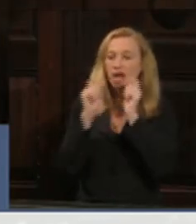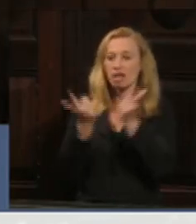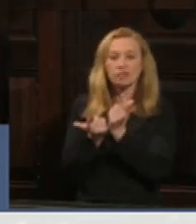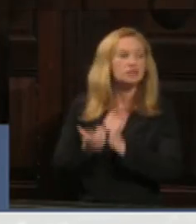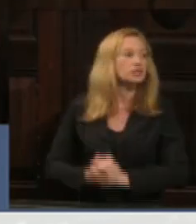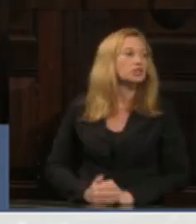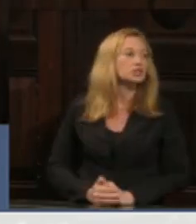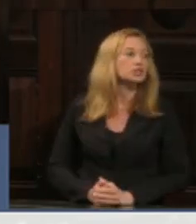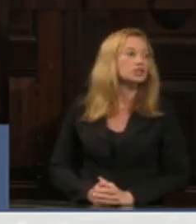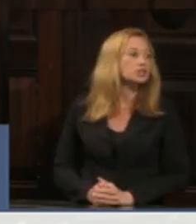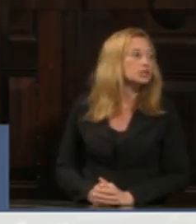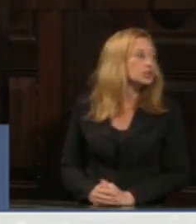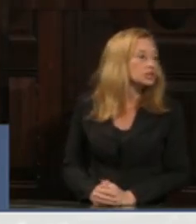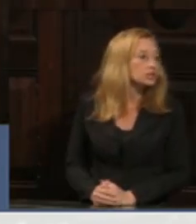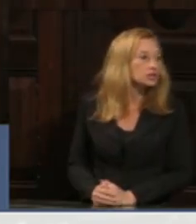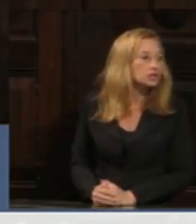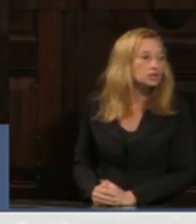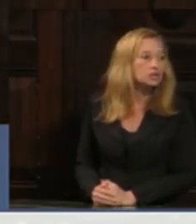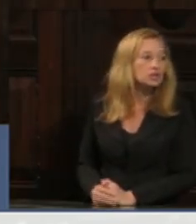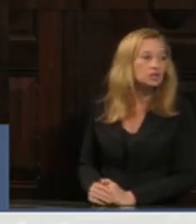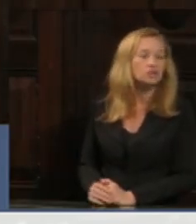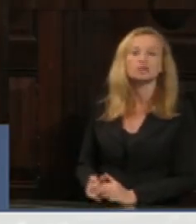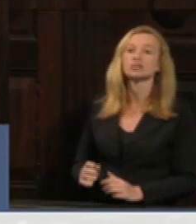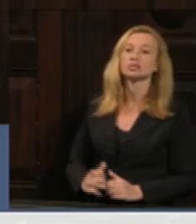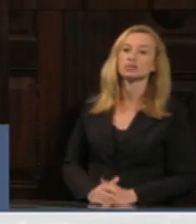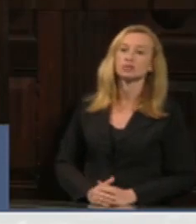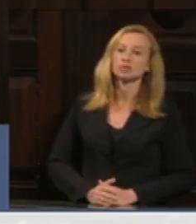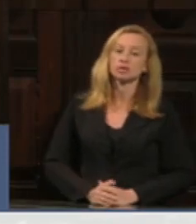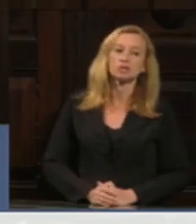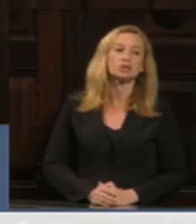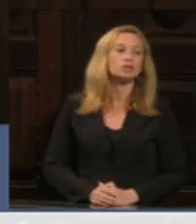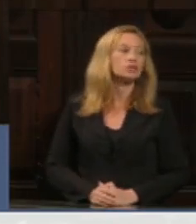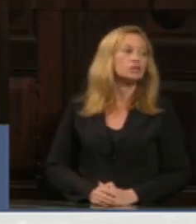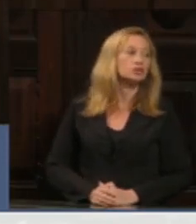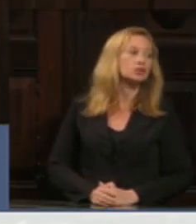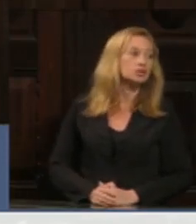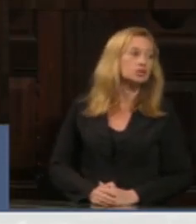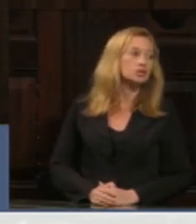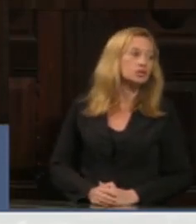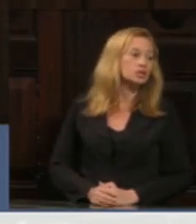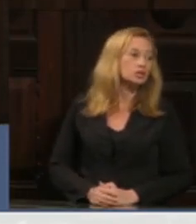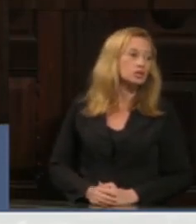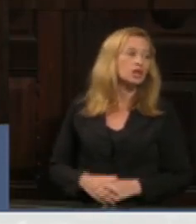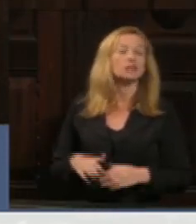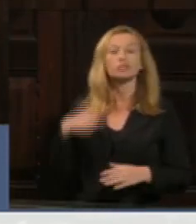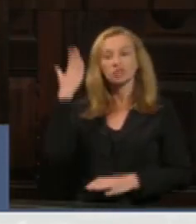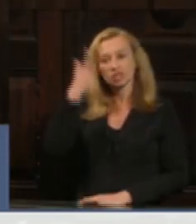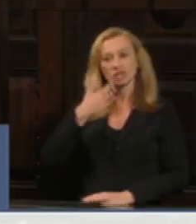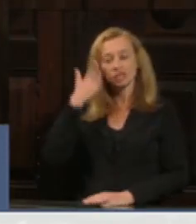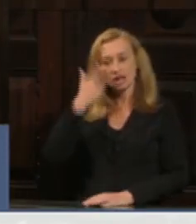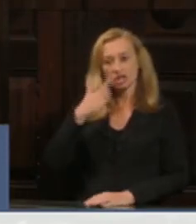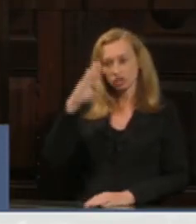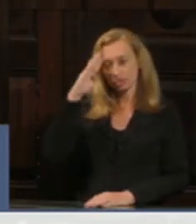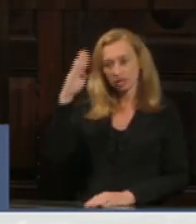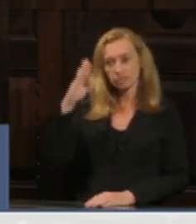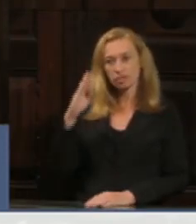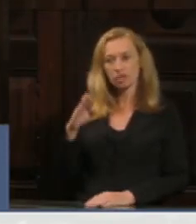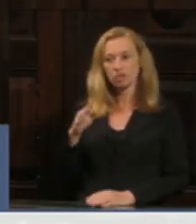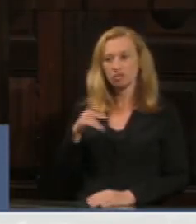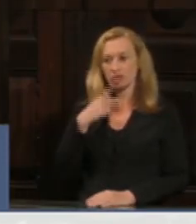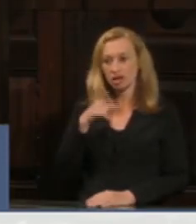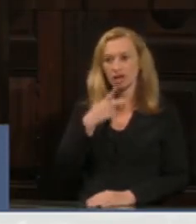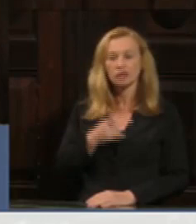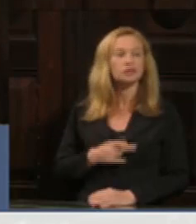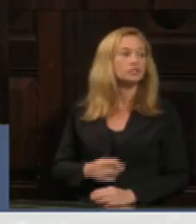e eleitores de todos nós aqui no Estado. Principalmente essa mensagem que eu venho aqui hoje transmitir